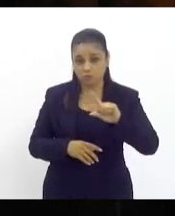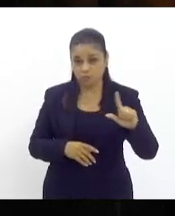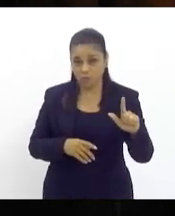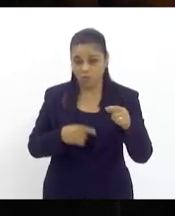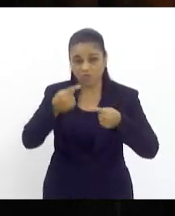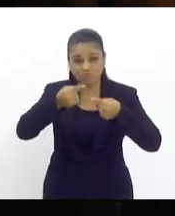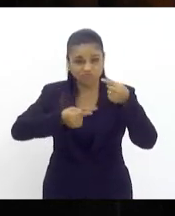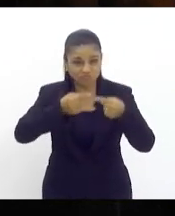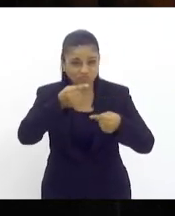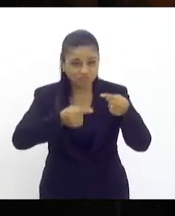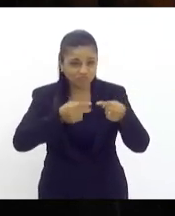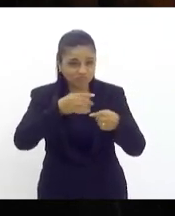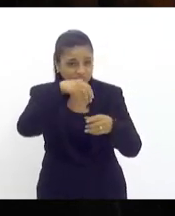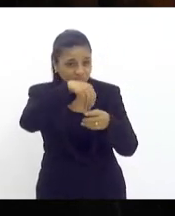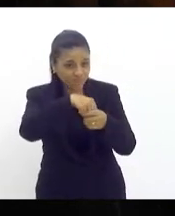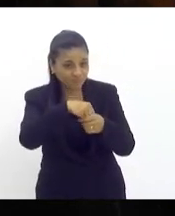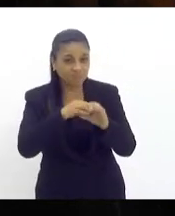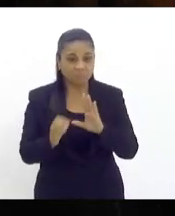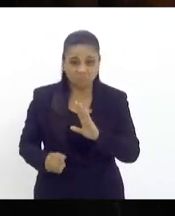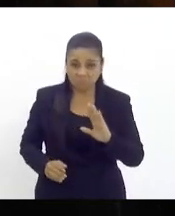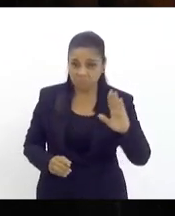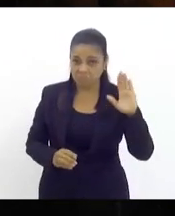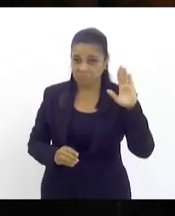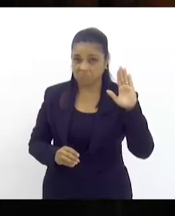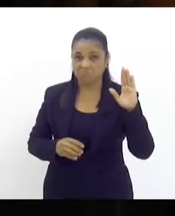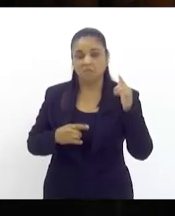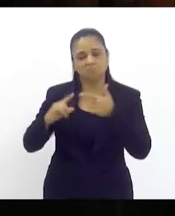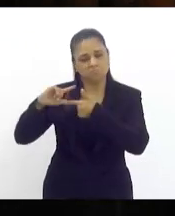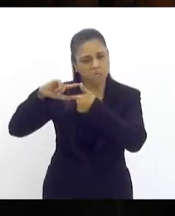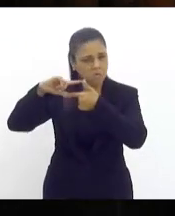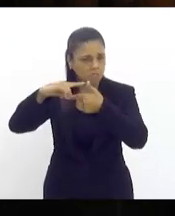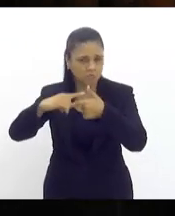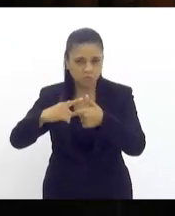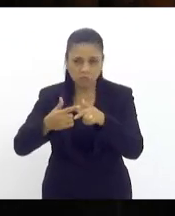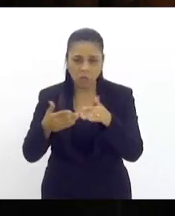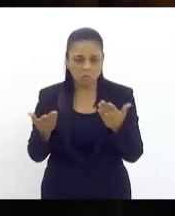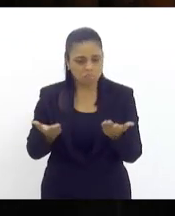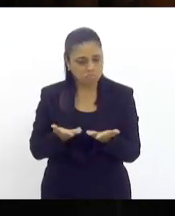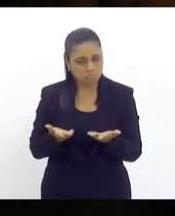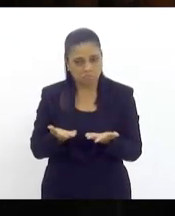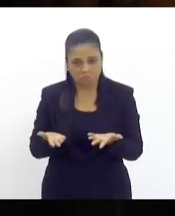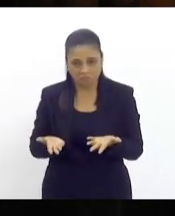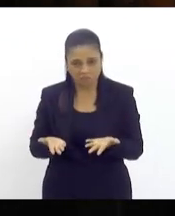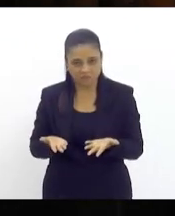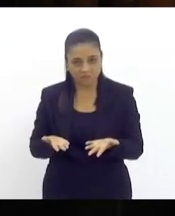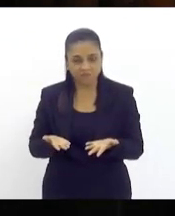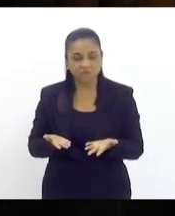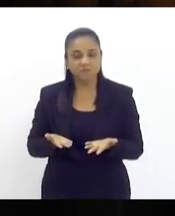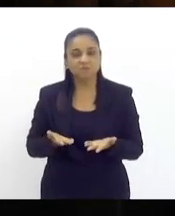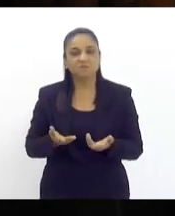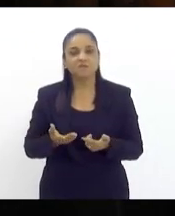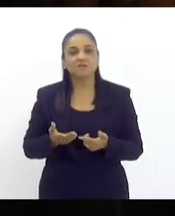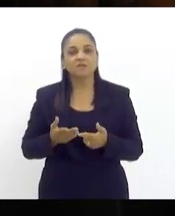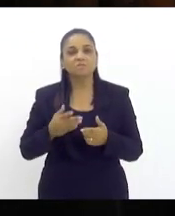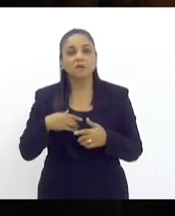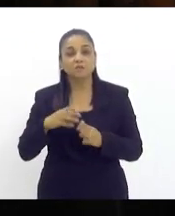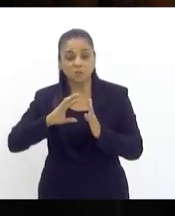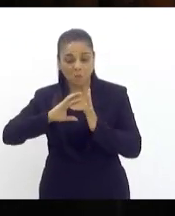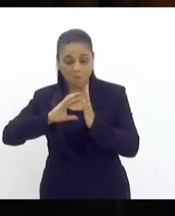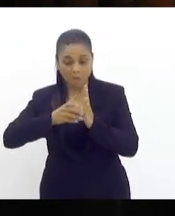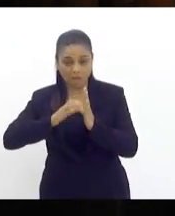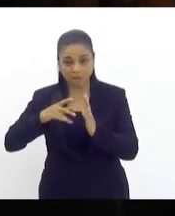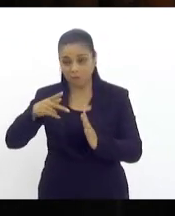discussão interna para uma candidatura tradicional como tem feito habitualmente agora o partido da